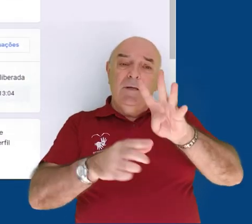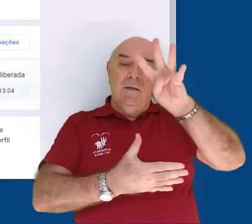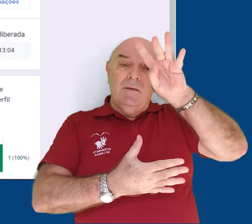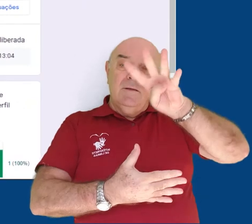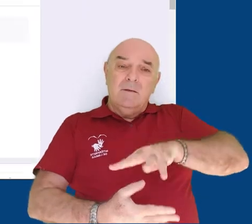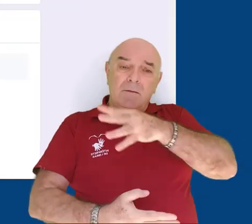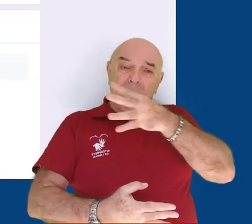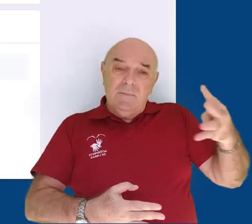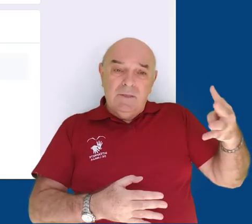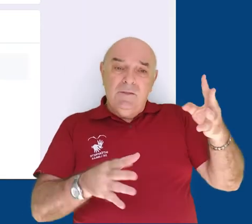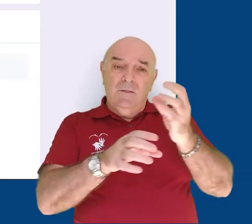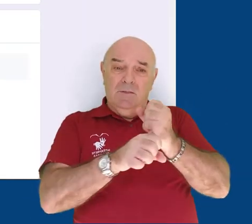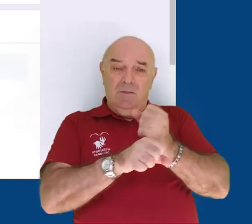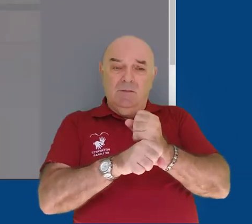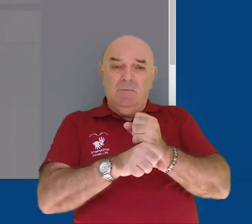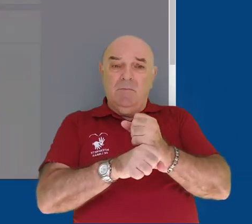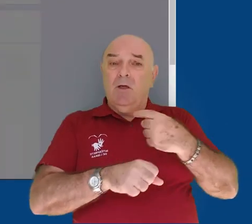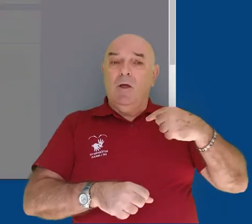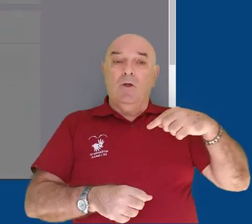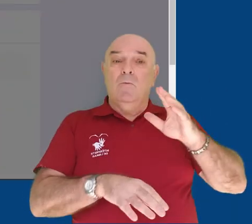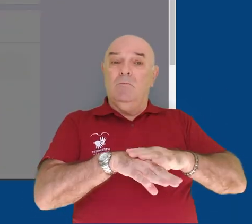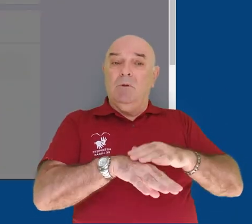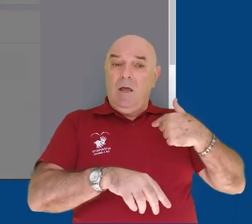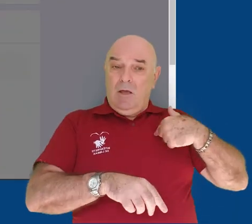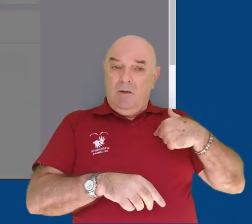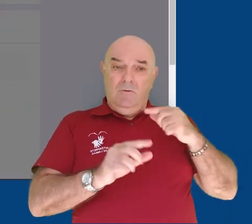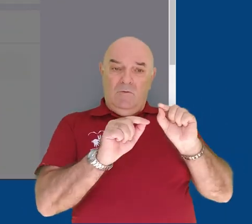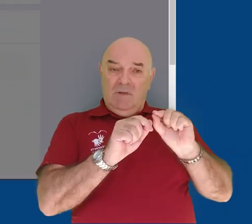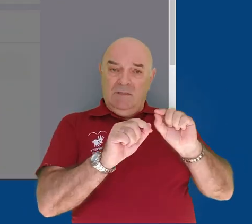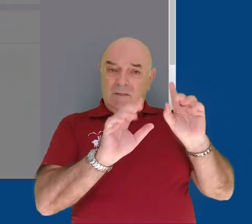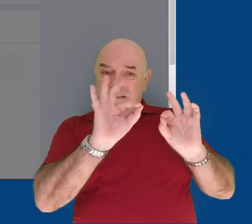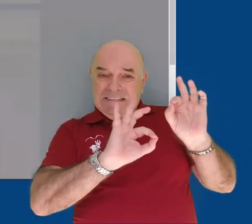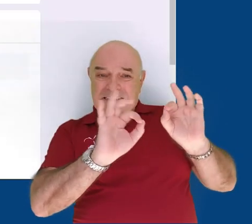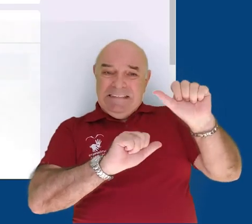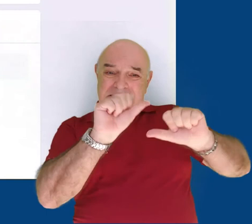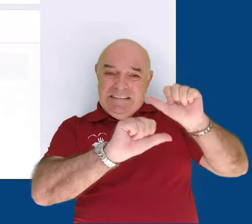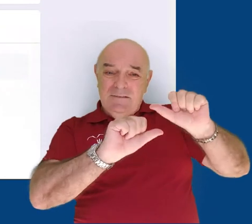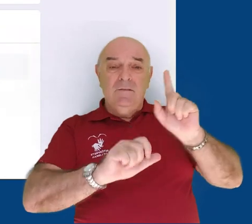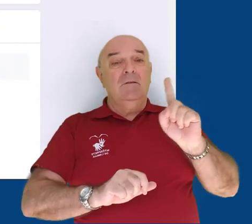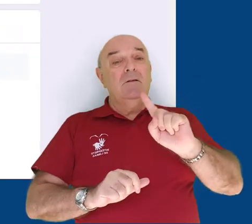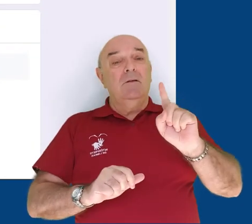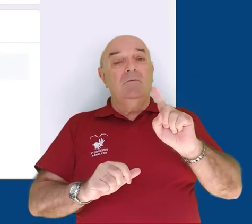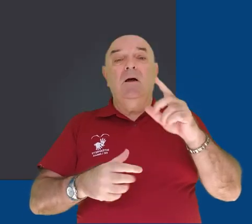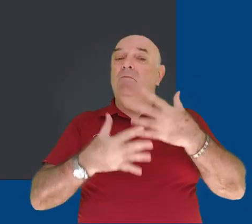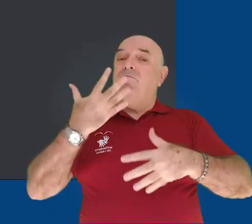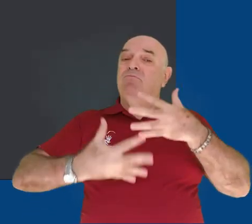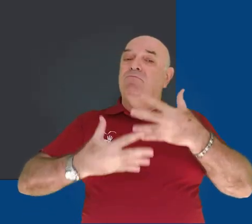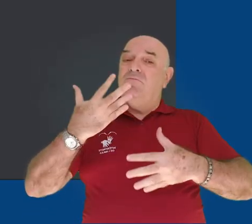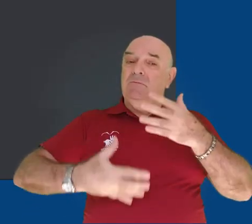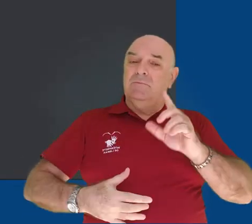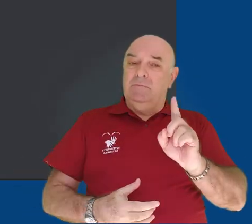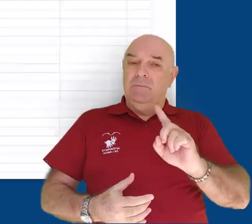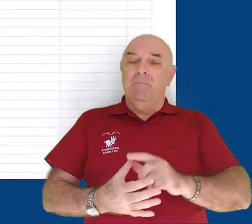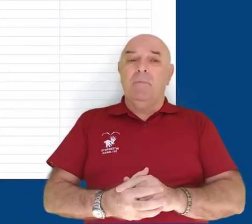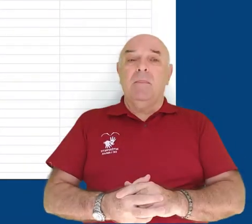planilha de notas e muito importante que nunca teremos essa planilha e manualmente se você fizer isso pode acabar prejudicando a leitura do